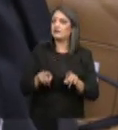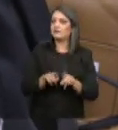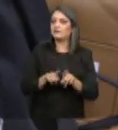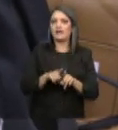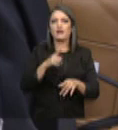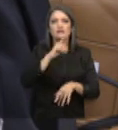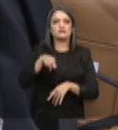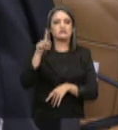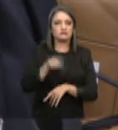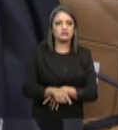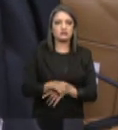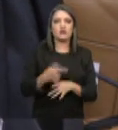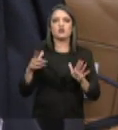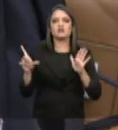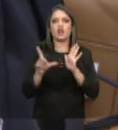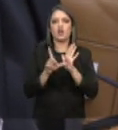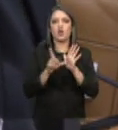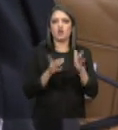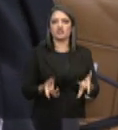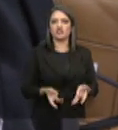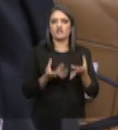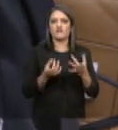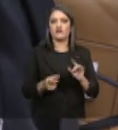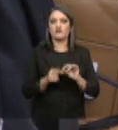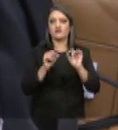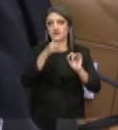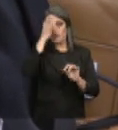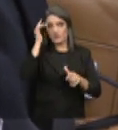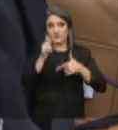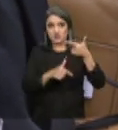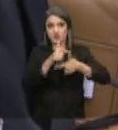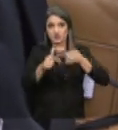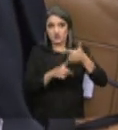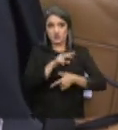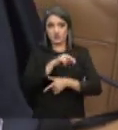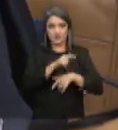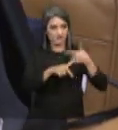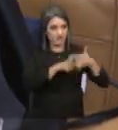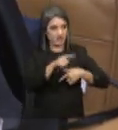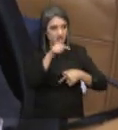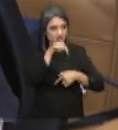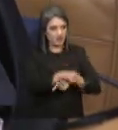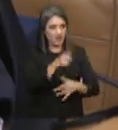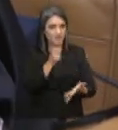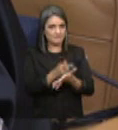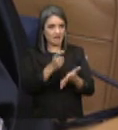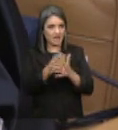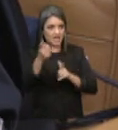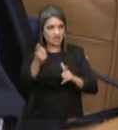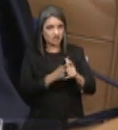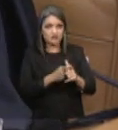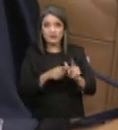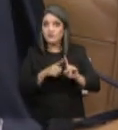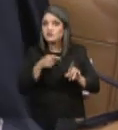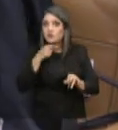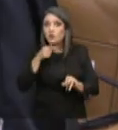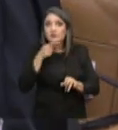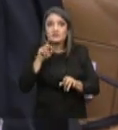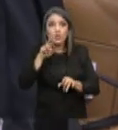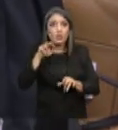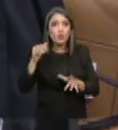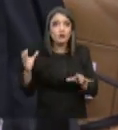armazéns de venda que prendia o trabalhador o labor por meio de dívidas impagáveis